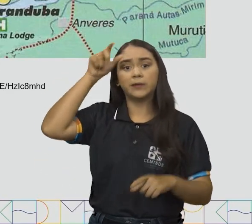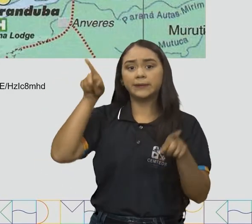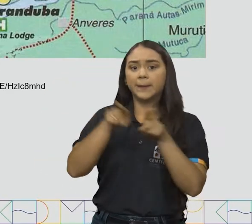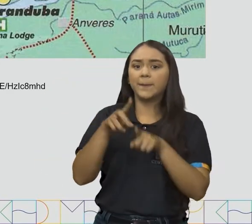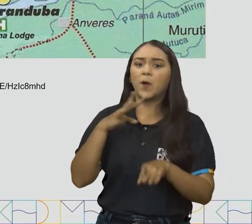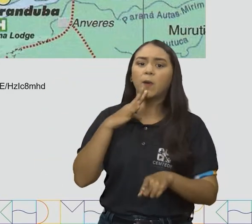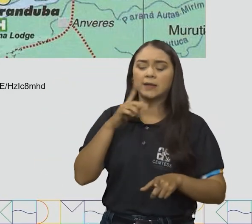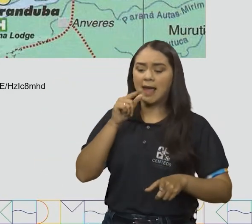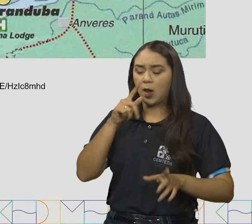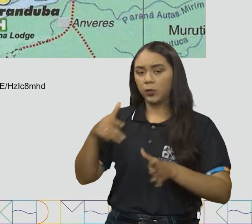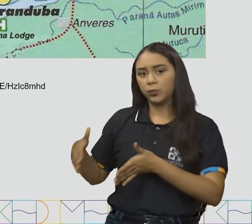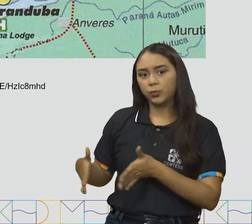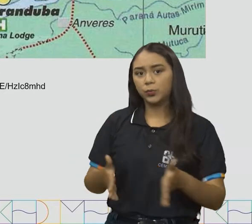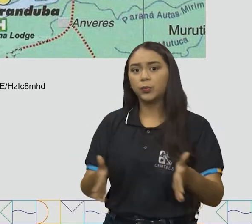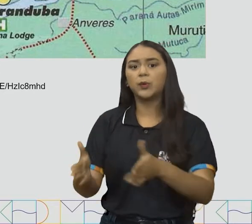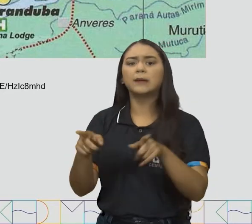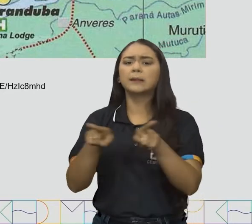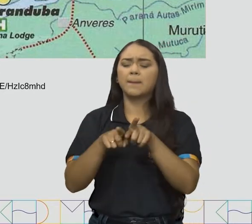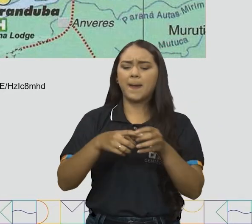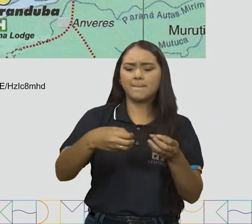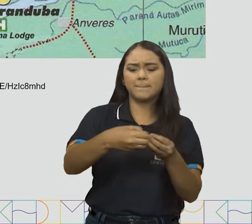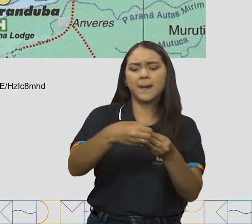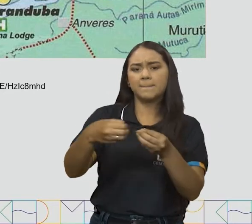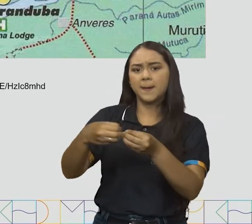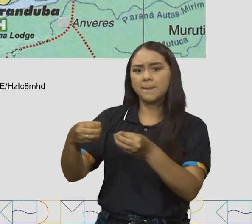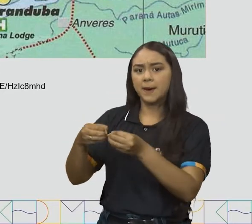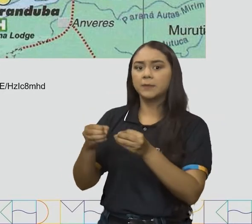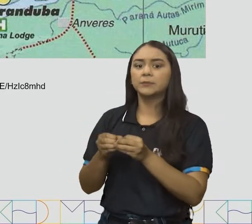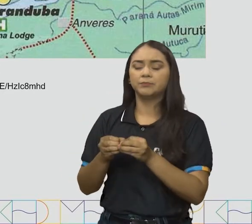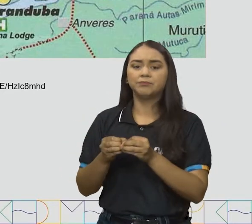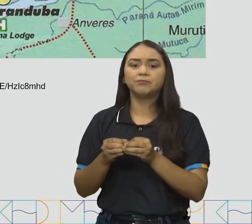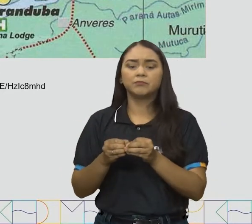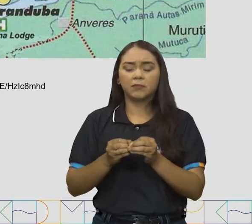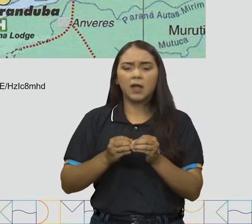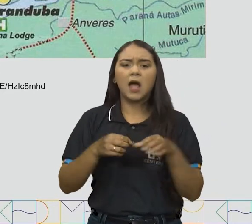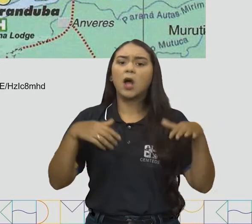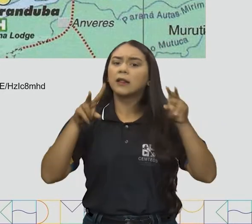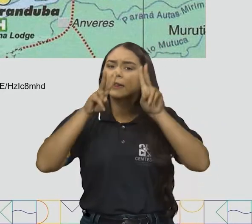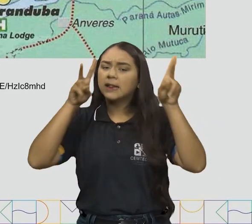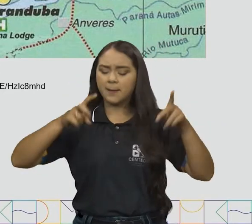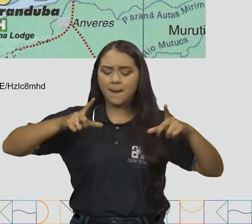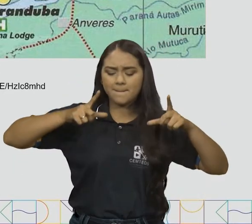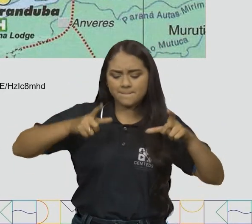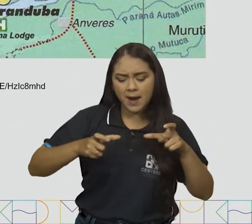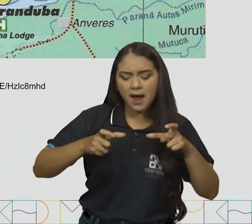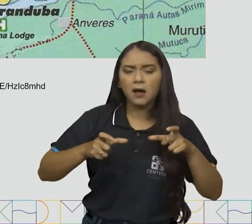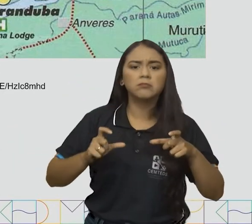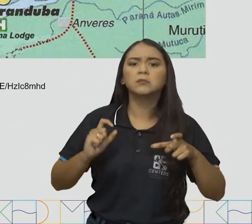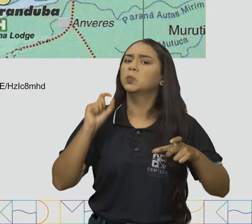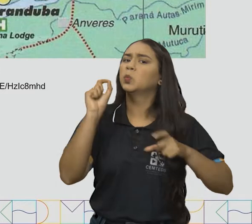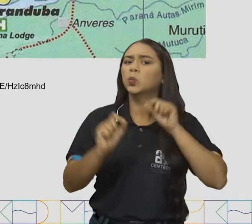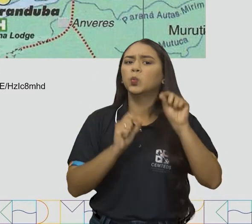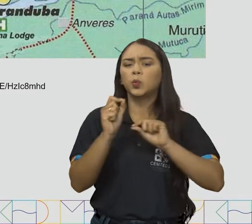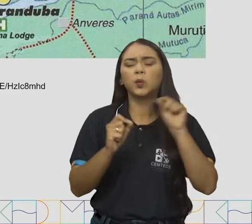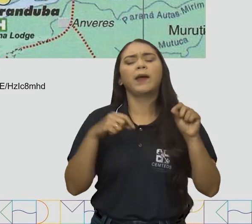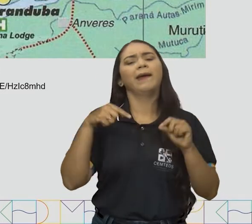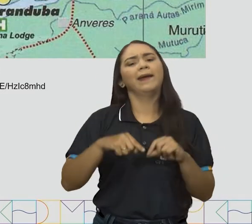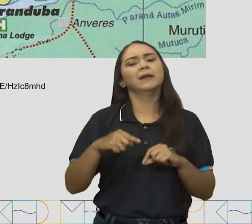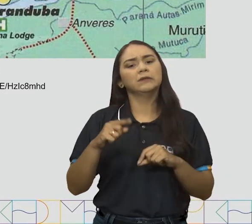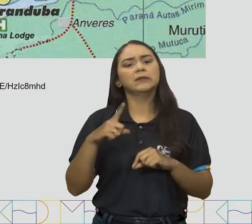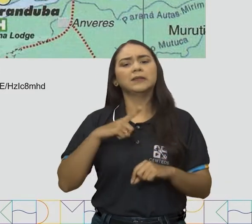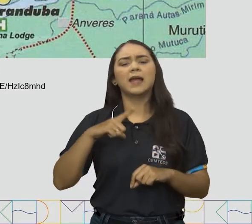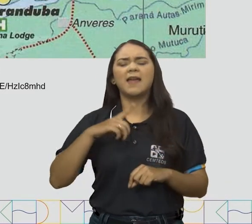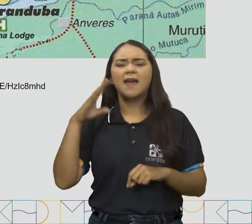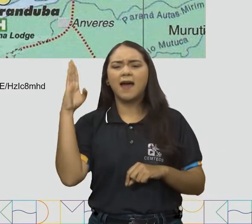percursos dos rios e alguns municípios próximos a ela. Quando falamos de fotos aéreas, podemos afirmar que é uma forma